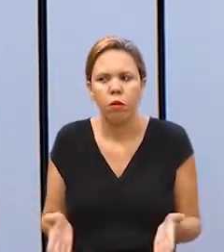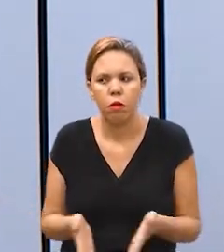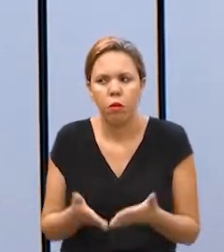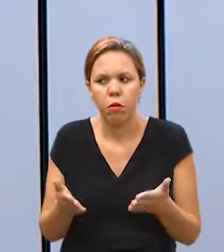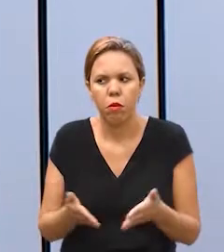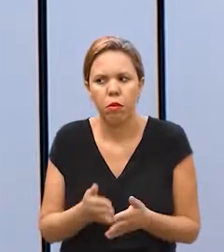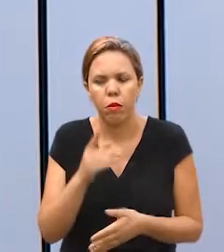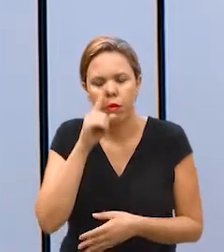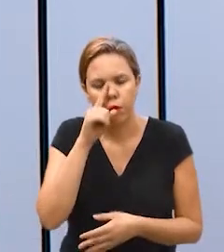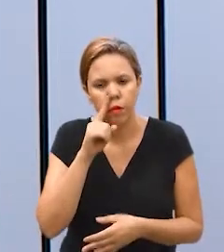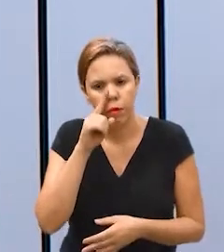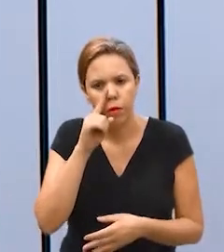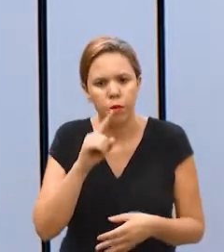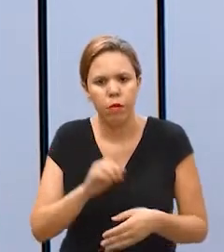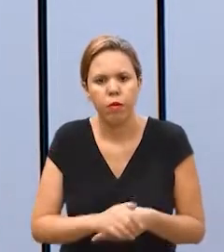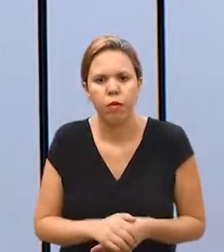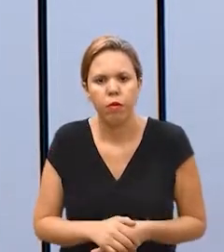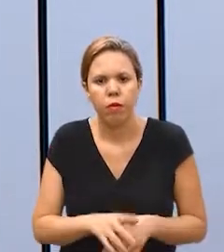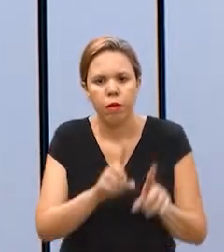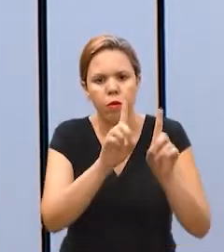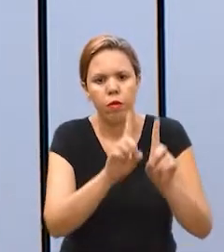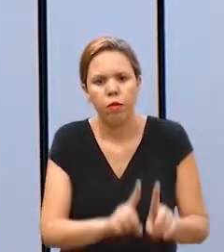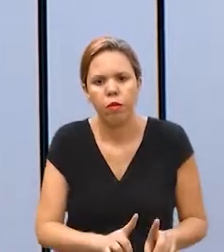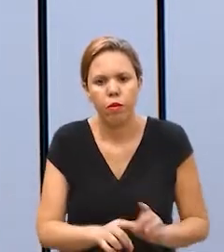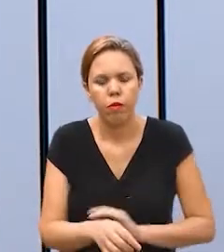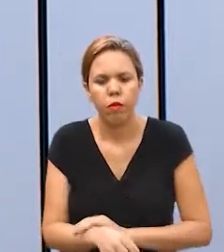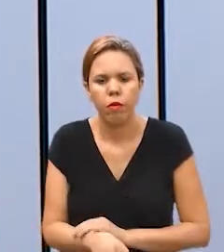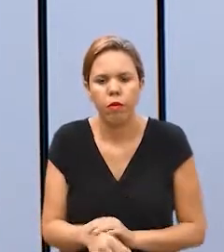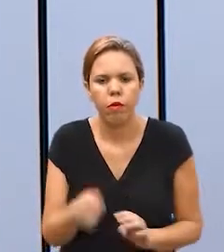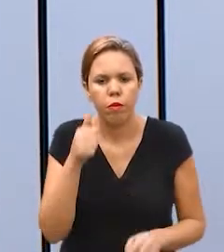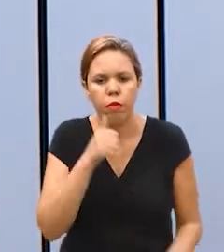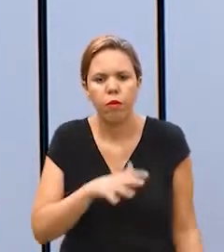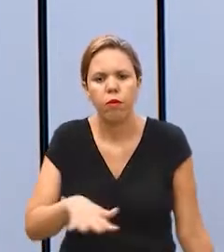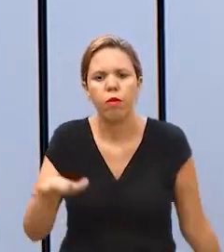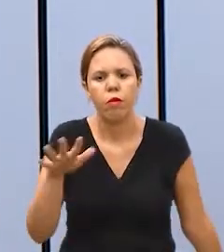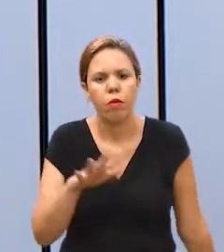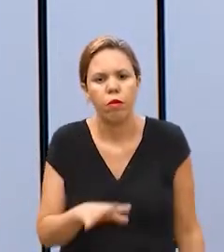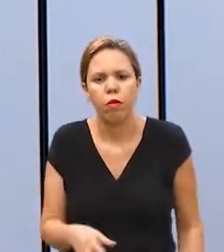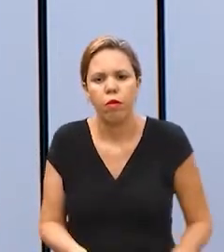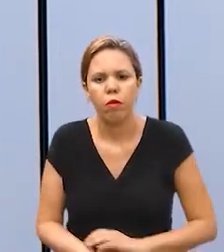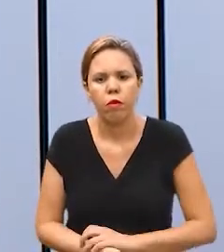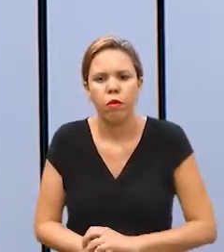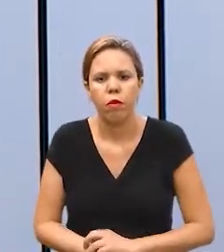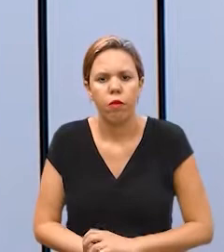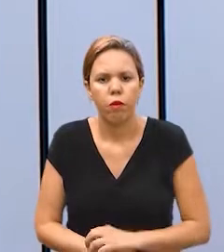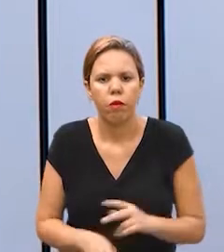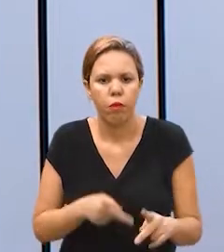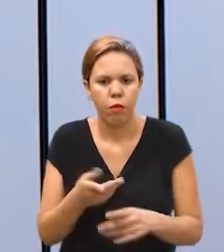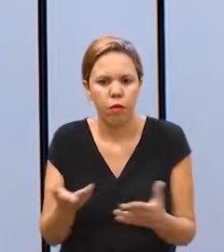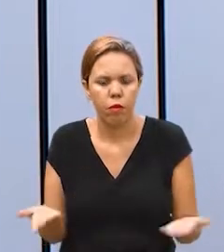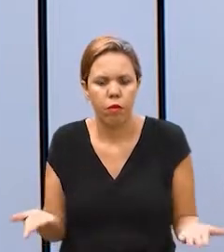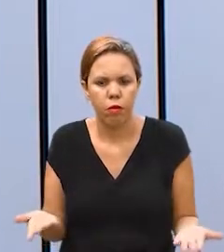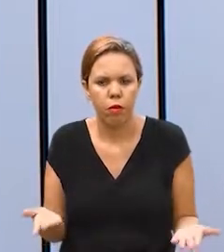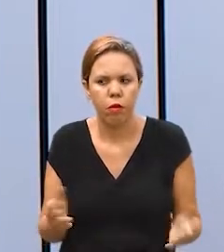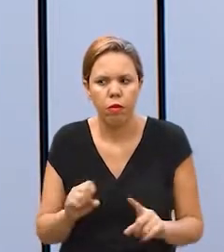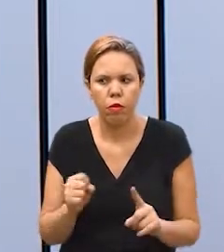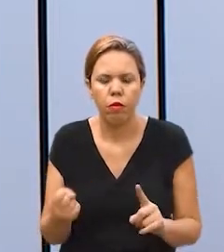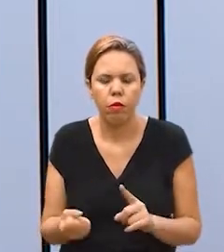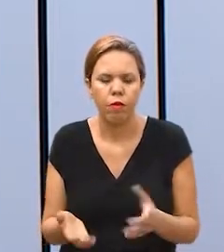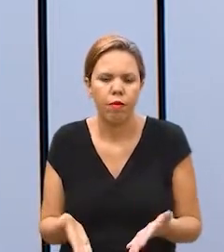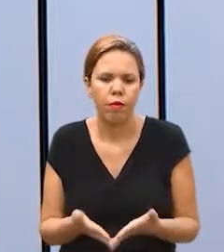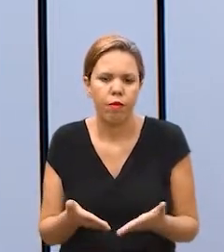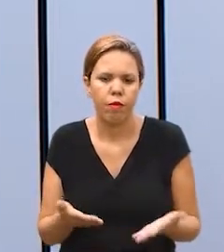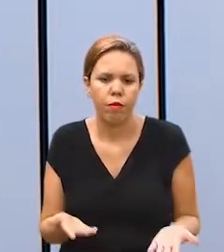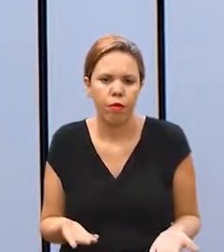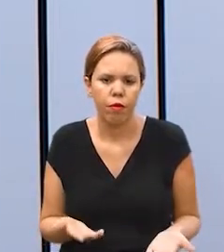mais pobres, pessoas com deficiência, mulheres, ou seja, pessoas que aí estão numa situação social que